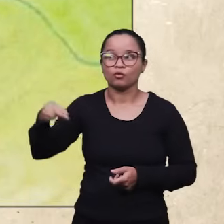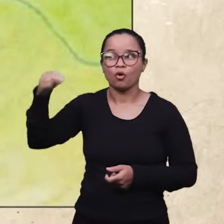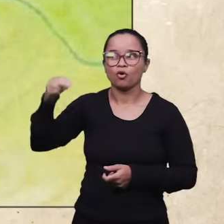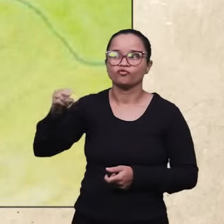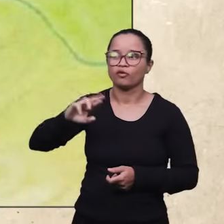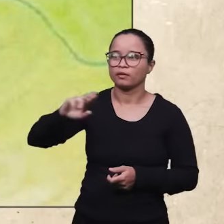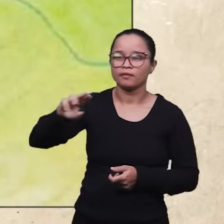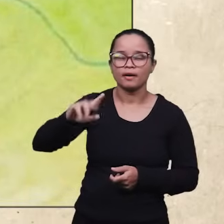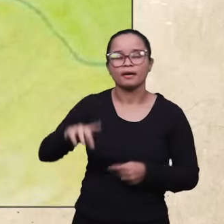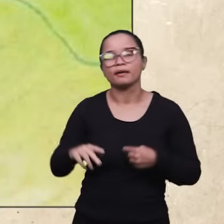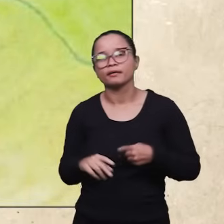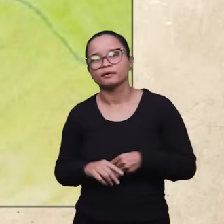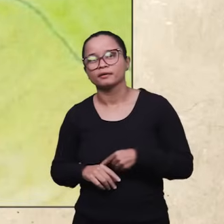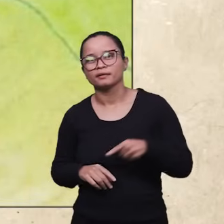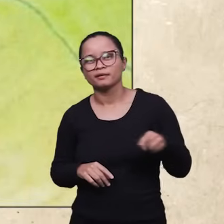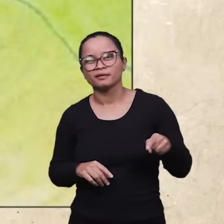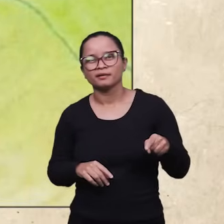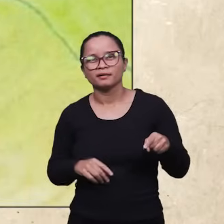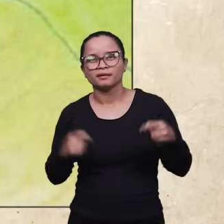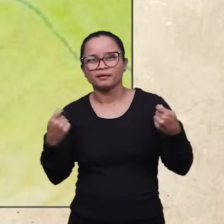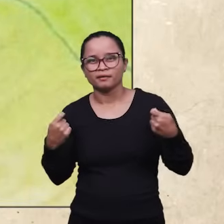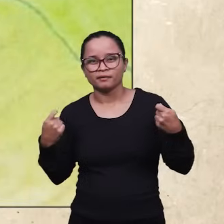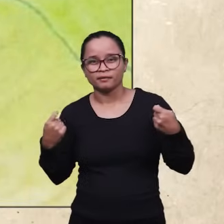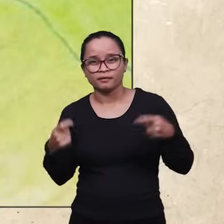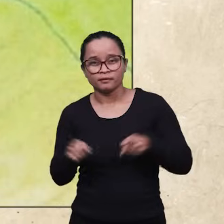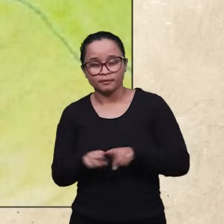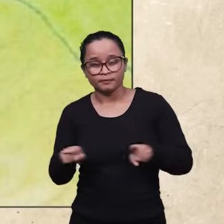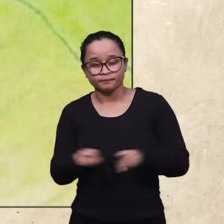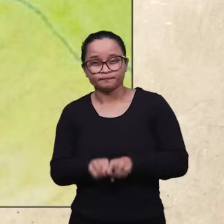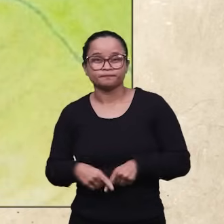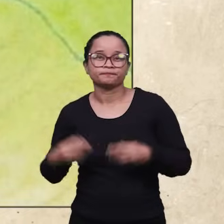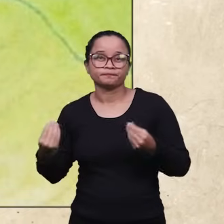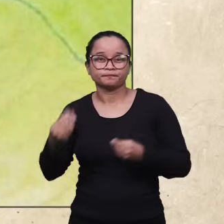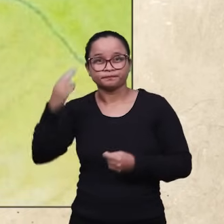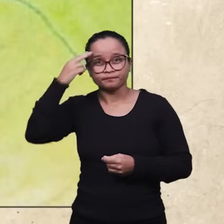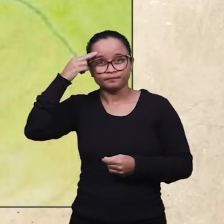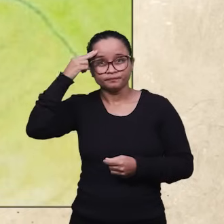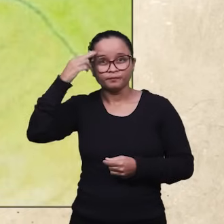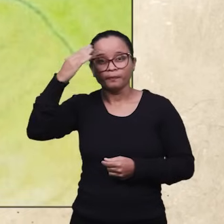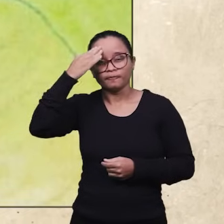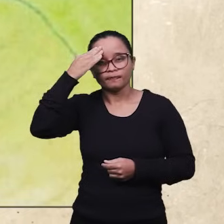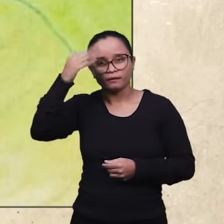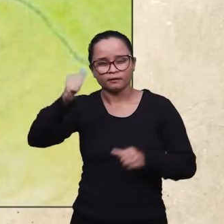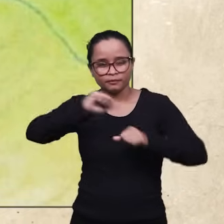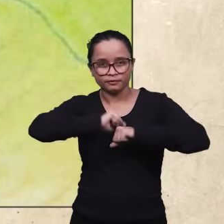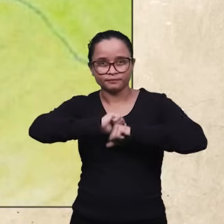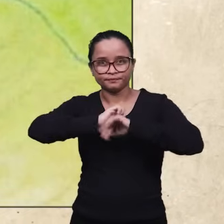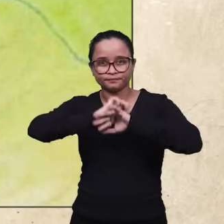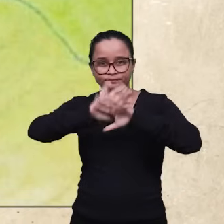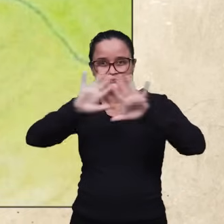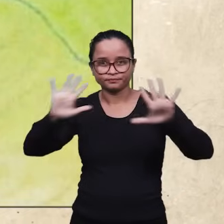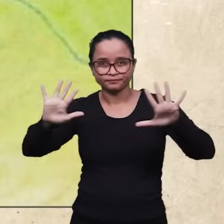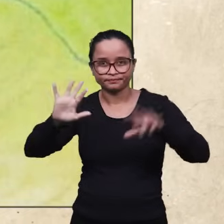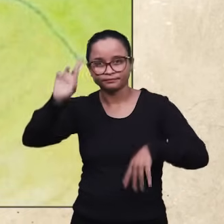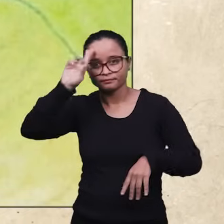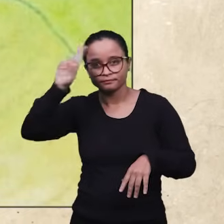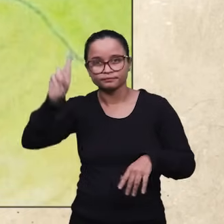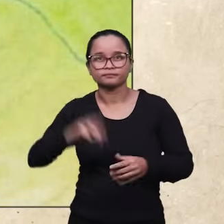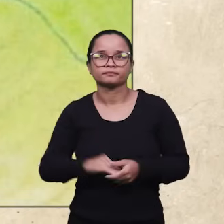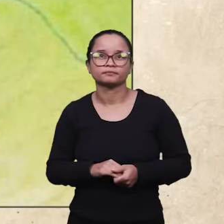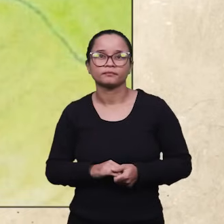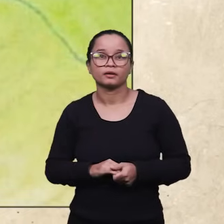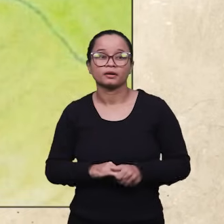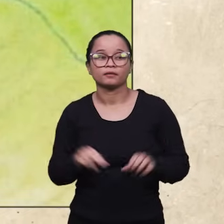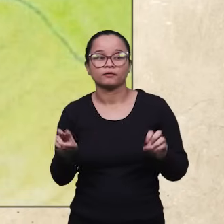lá em Bitínia, e deu um sonho. Então, eles sabiam claramente que o Senhor estava